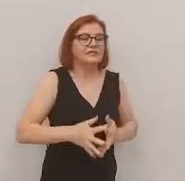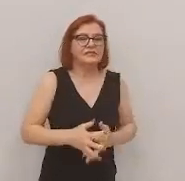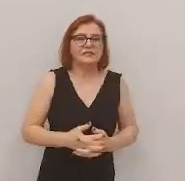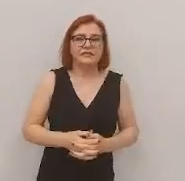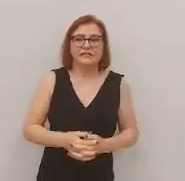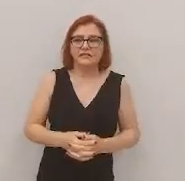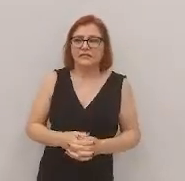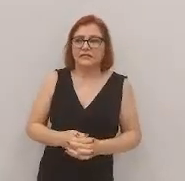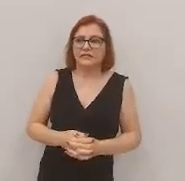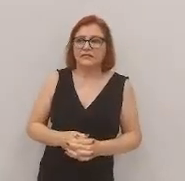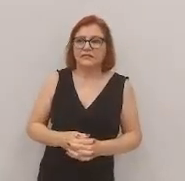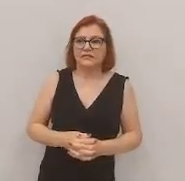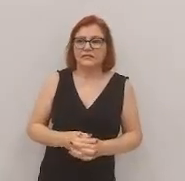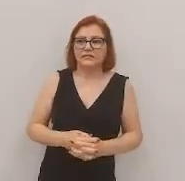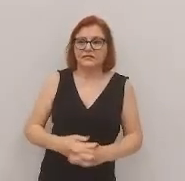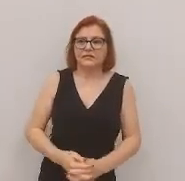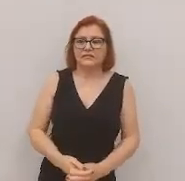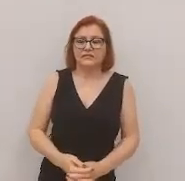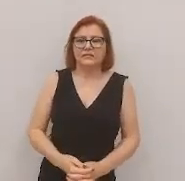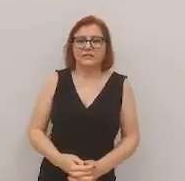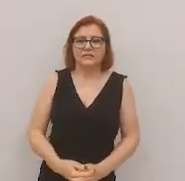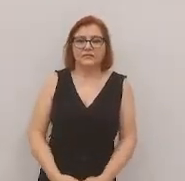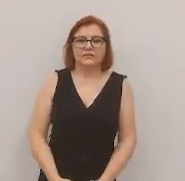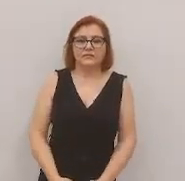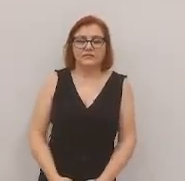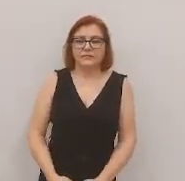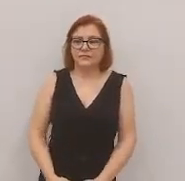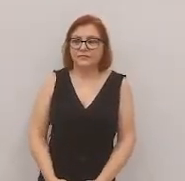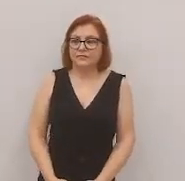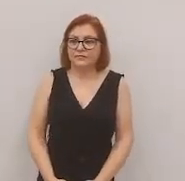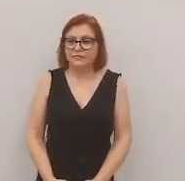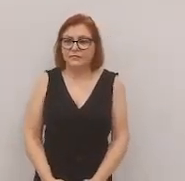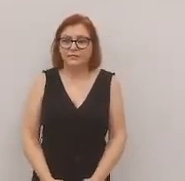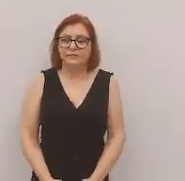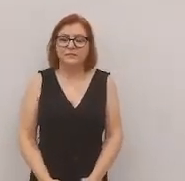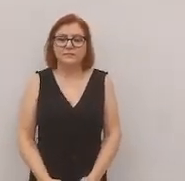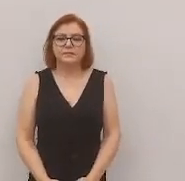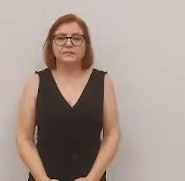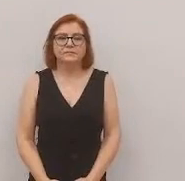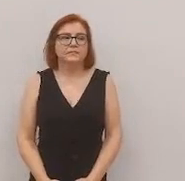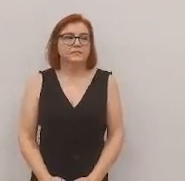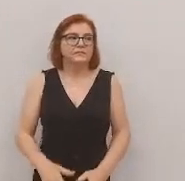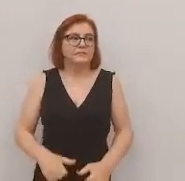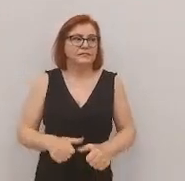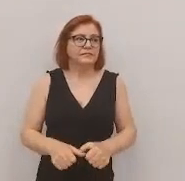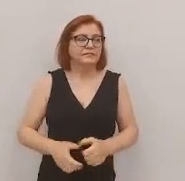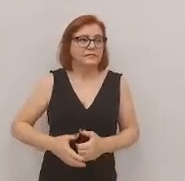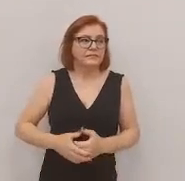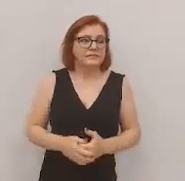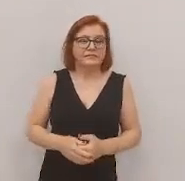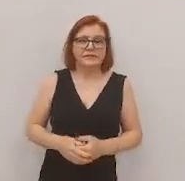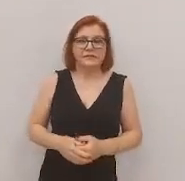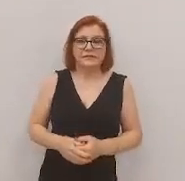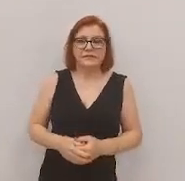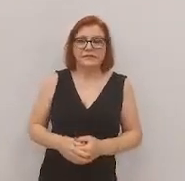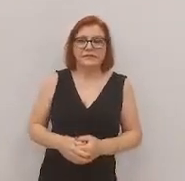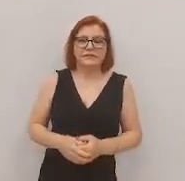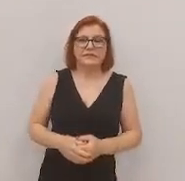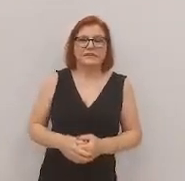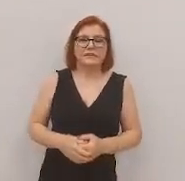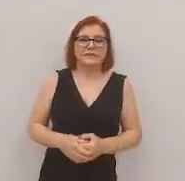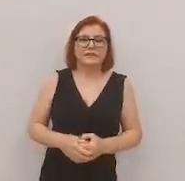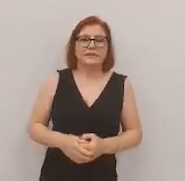brecha, né? Brecha. Então, o que aconteceu? À noite, a Luciane não